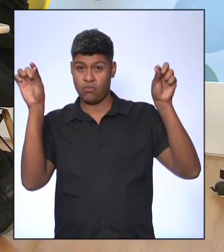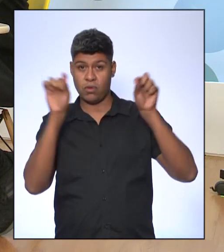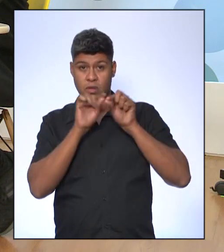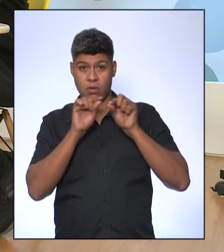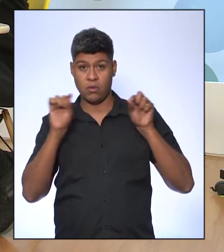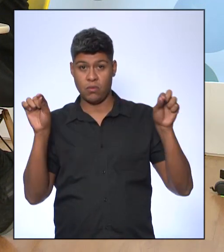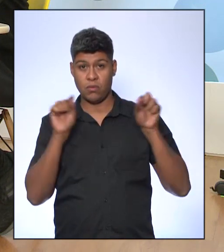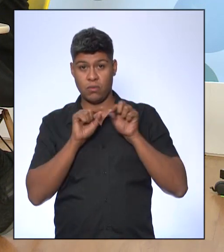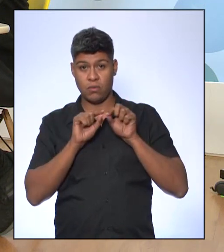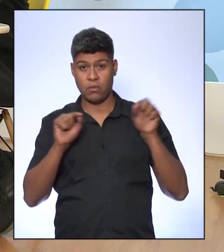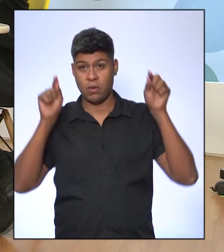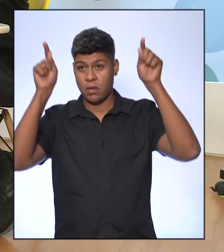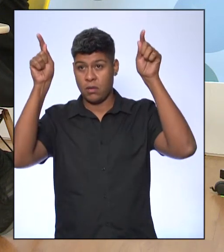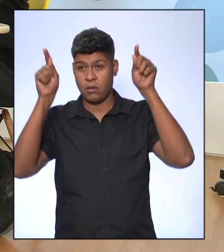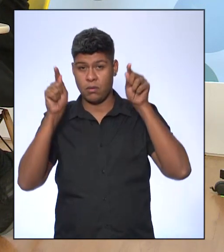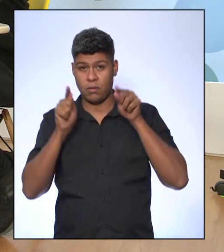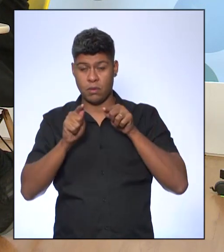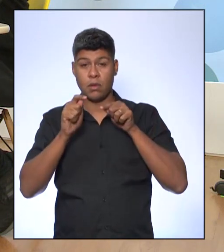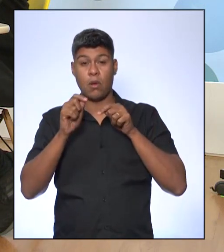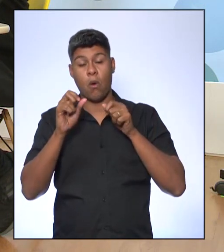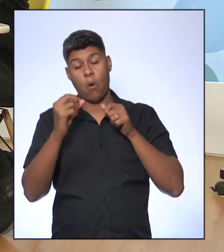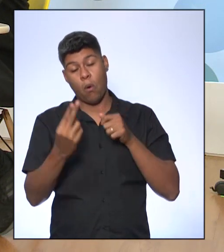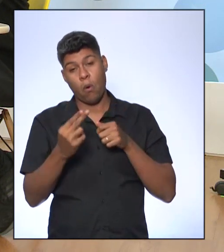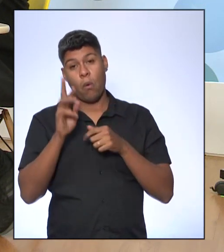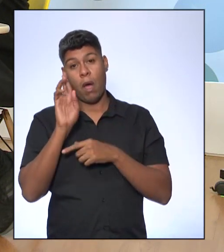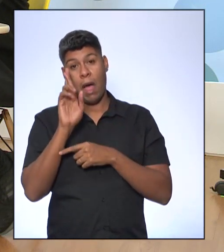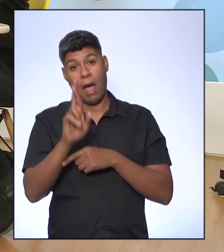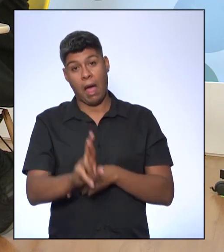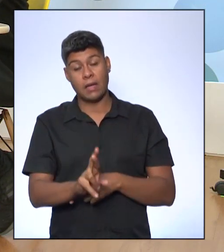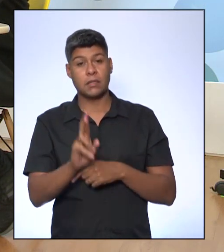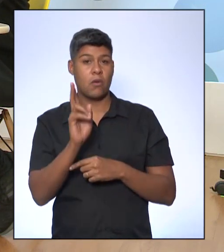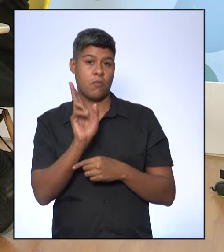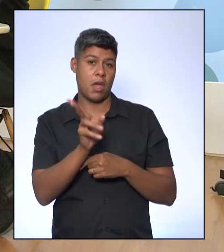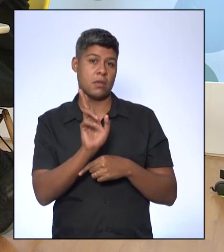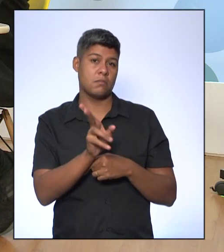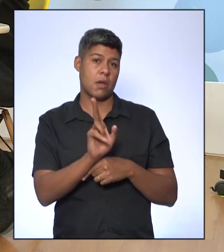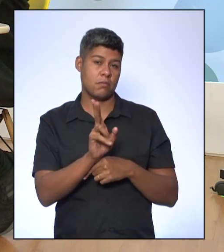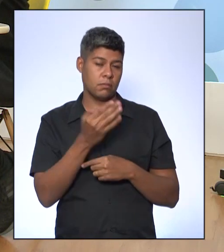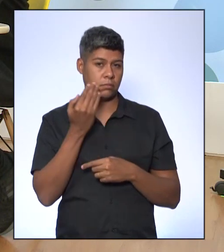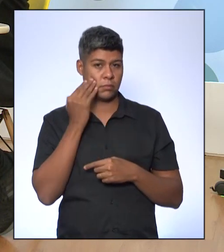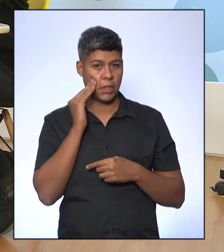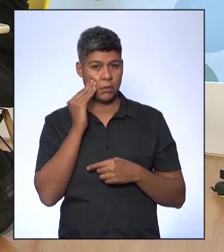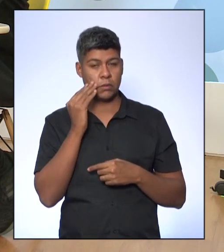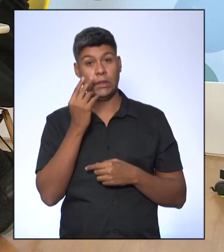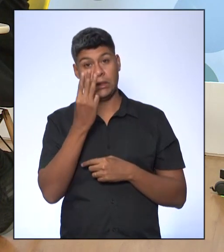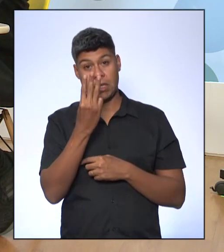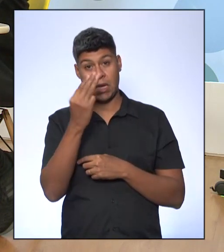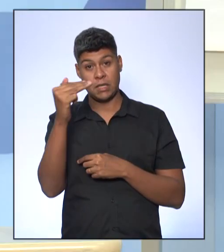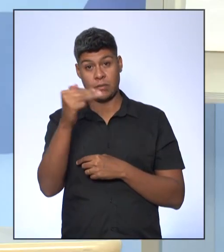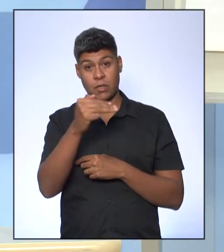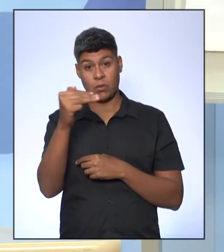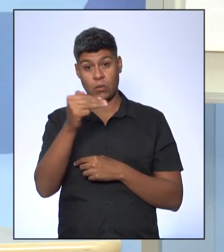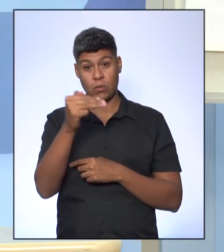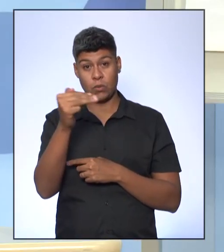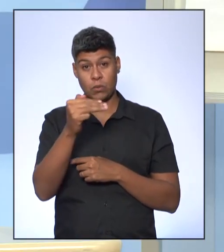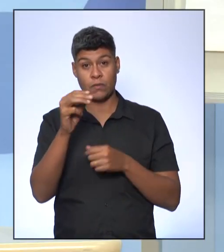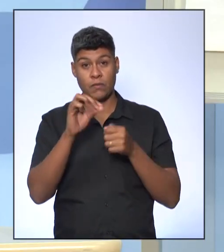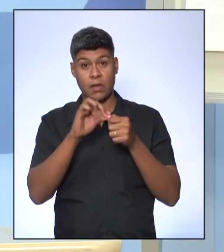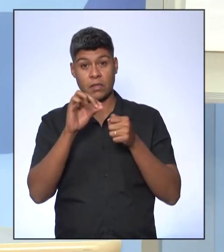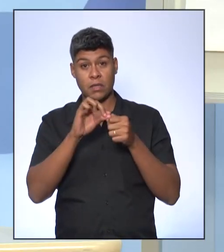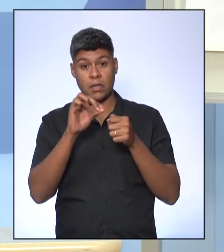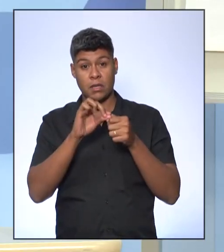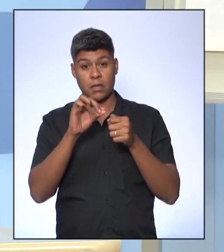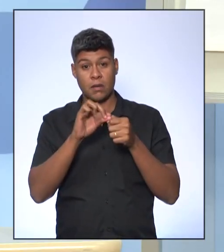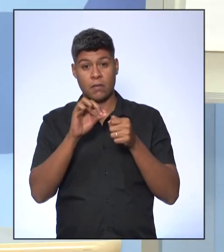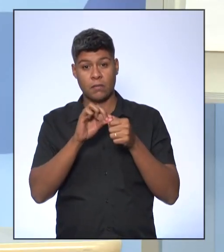são proporcionais. Ou eu posso dizer que a razão entre eles é a mesma. Isso mesmo. Então, uns 3 minutinhos aí para vocês fazerem. Teorema de